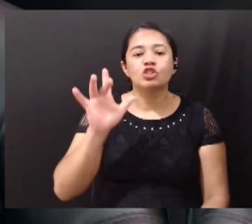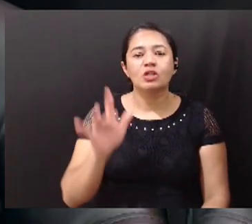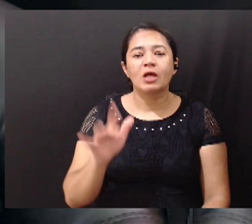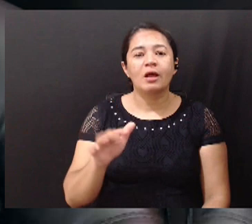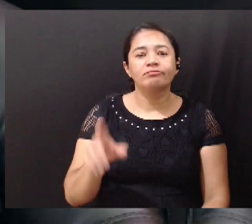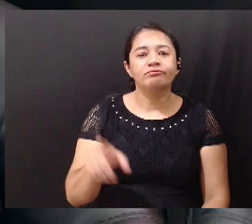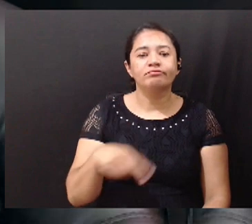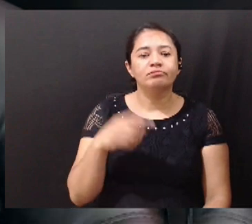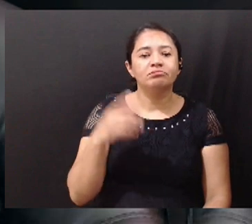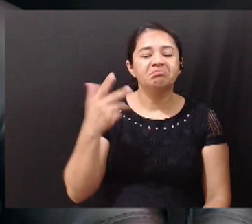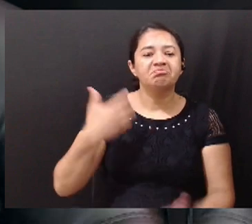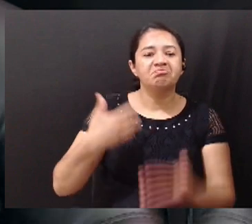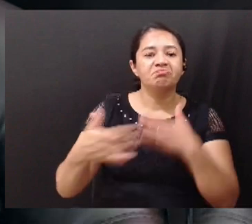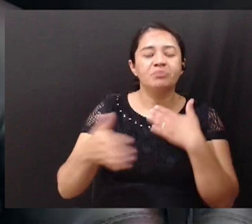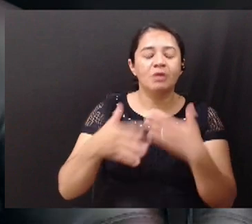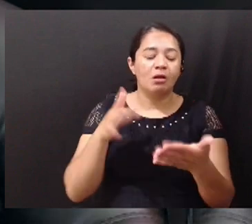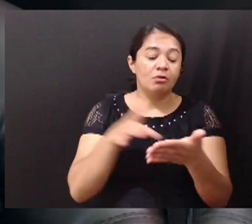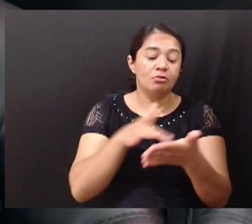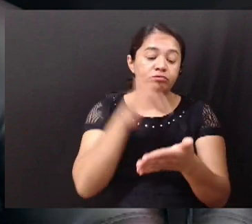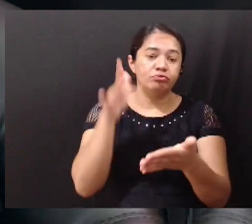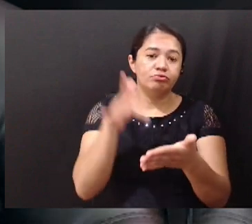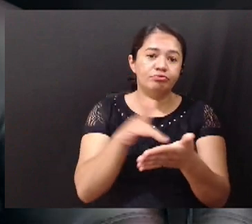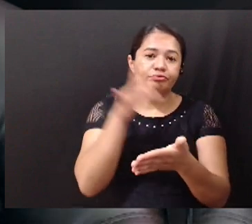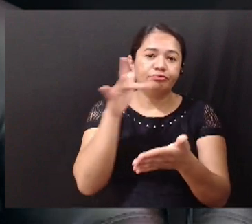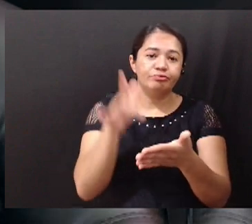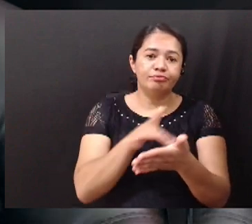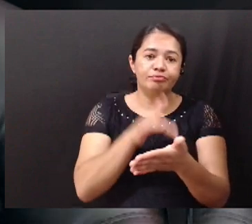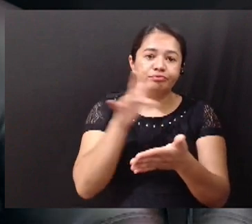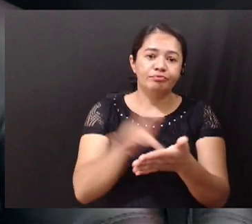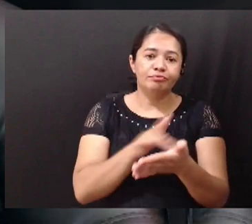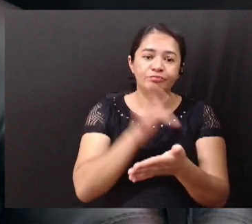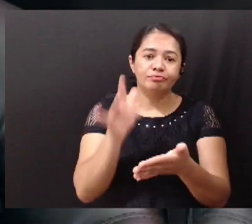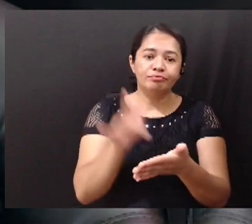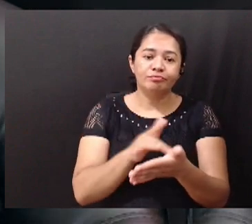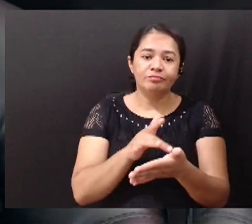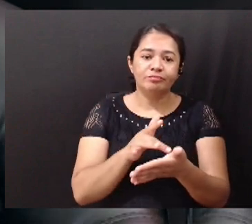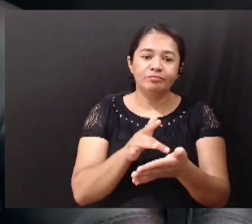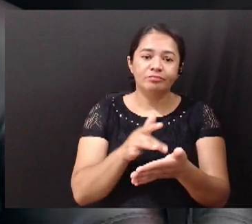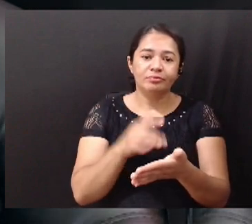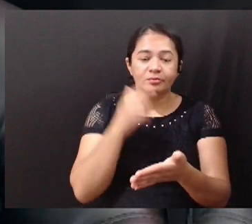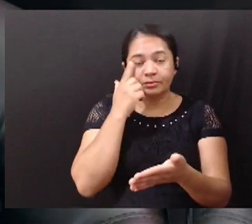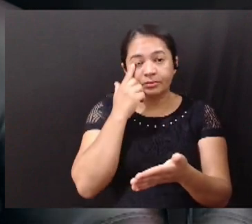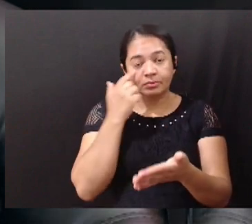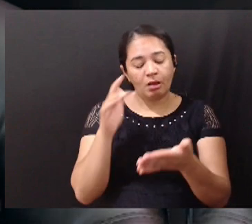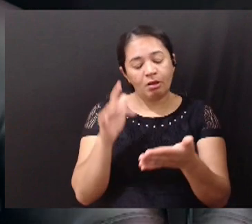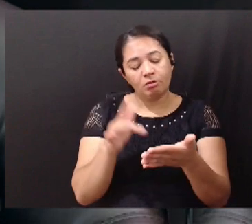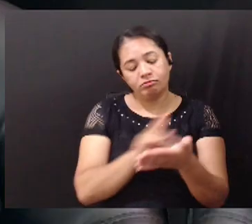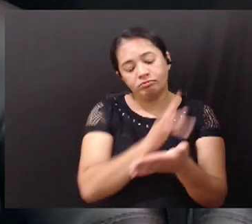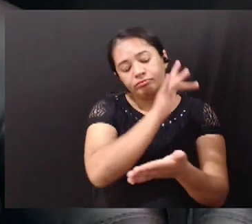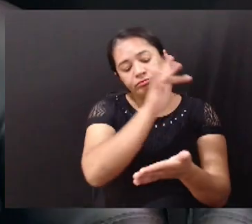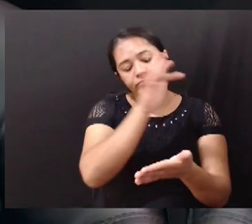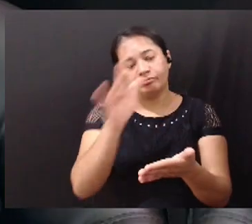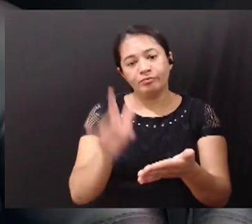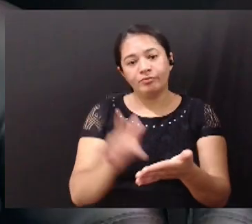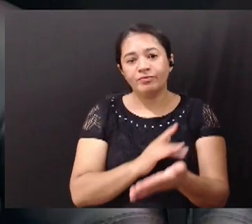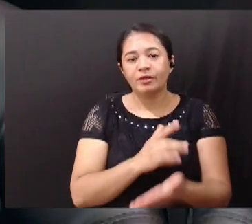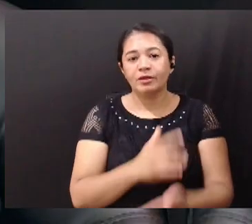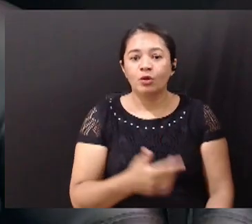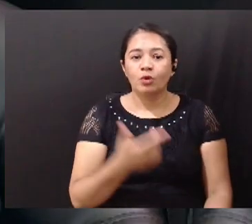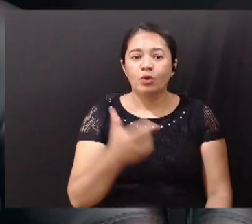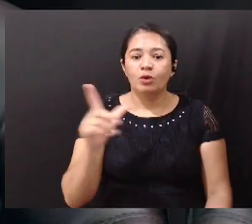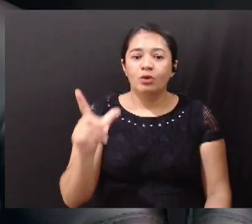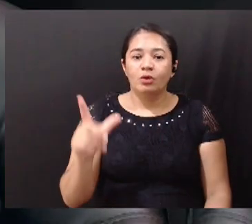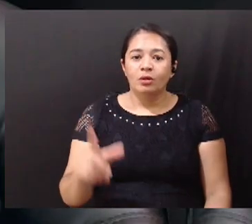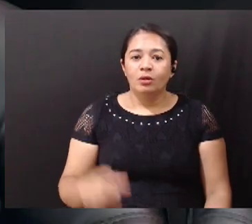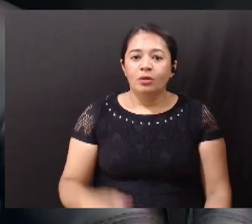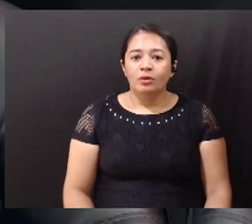aleatório. Então, não prendeu em 10 segundos, eu arrasto para cima. Aí, quando a gente vai para um roteiro mais realista,